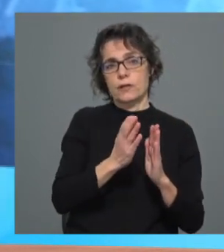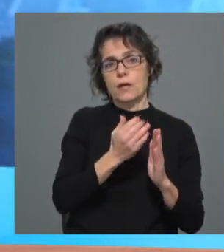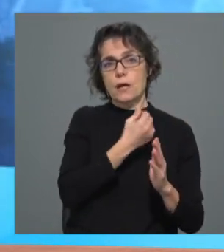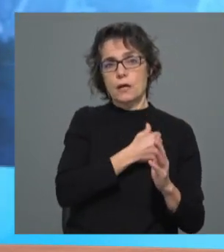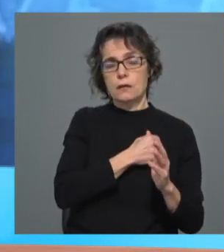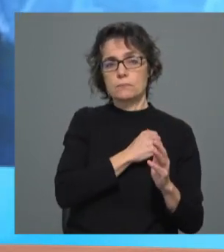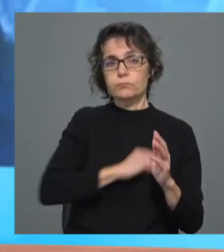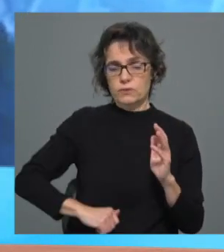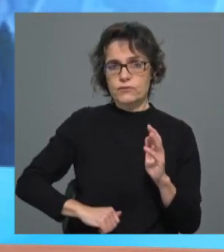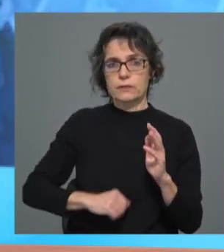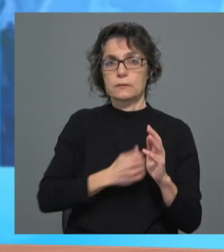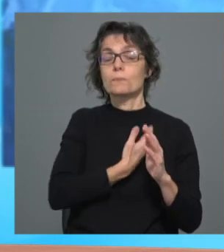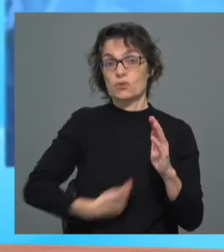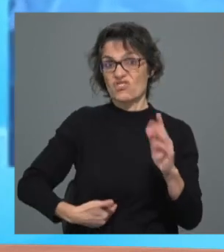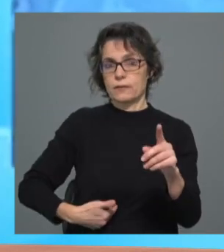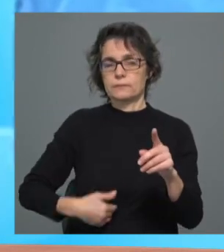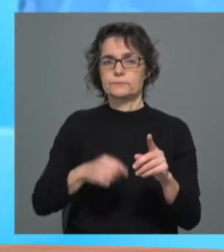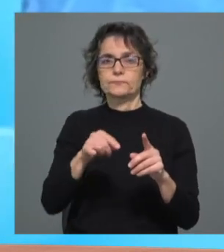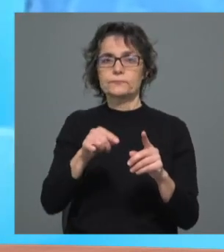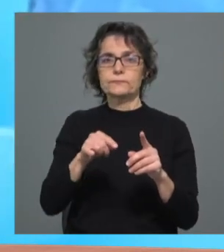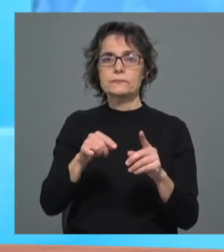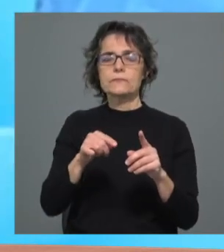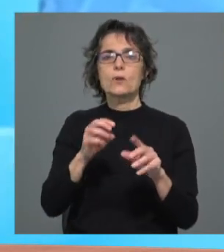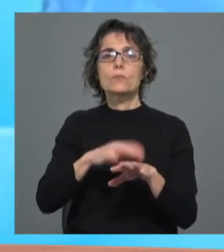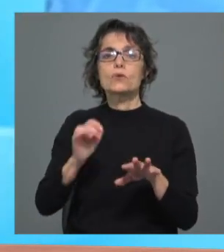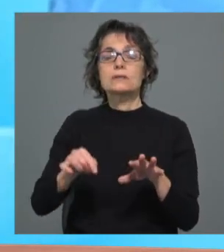o povo Nuer não foi